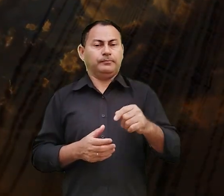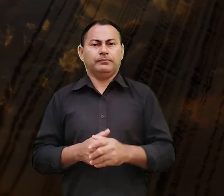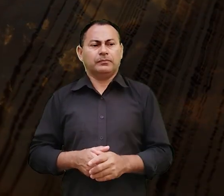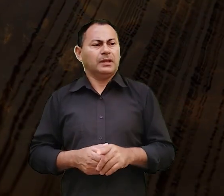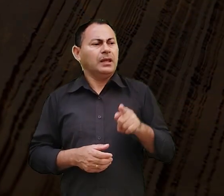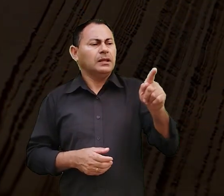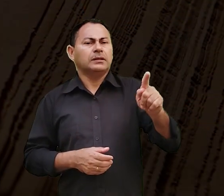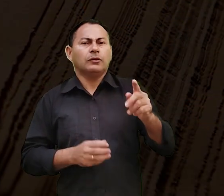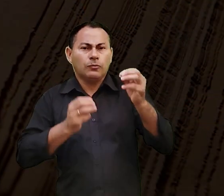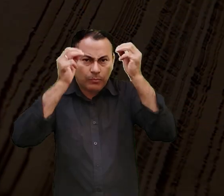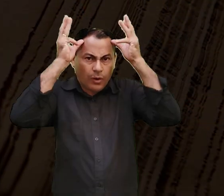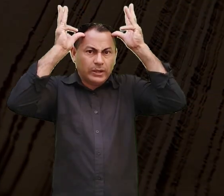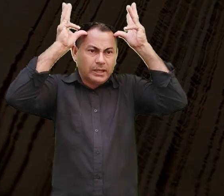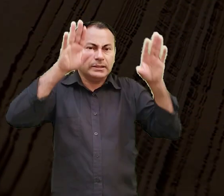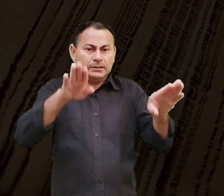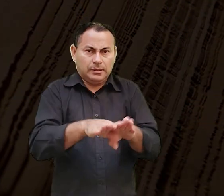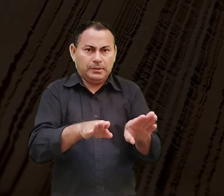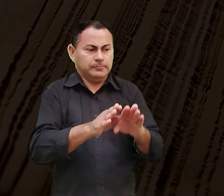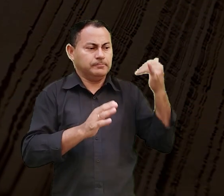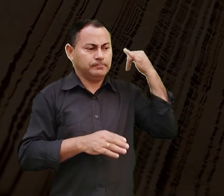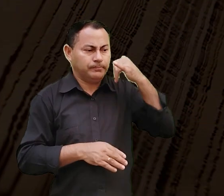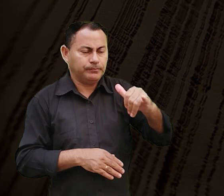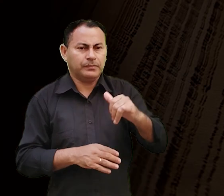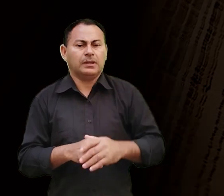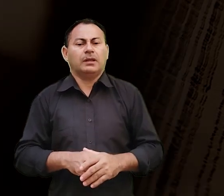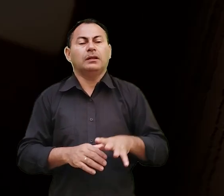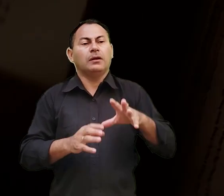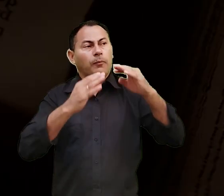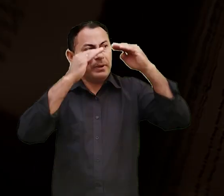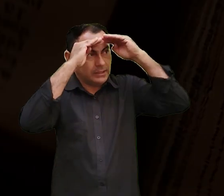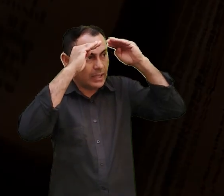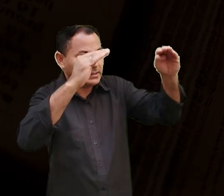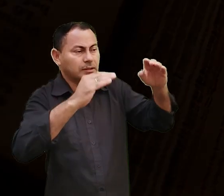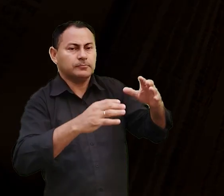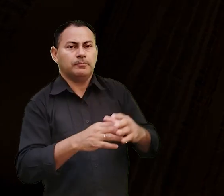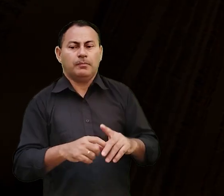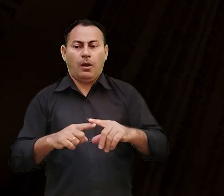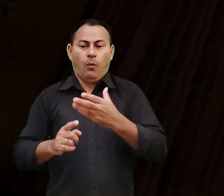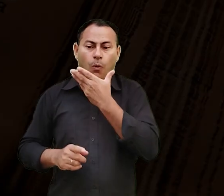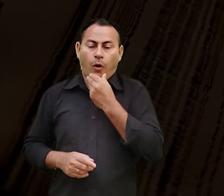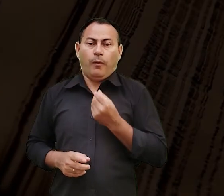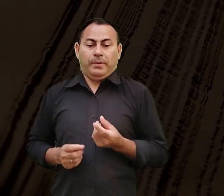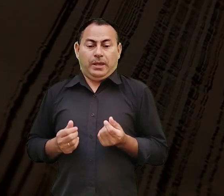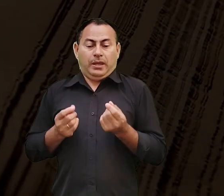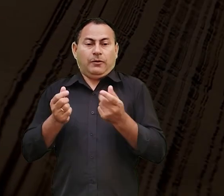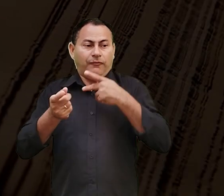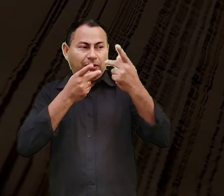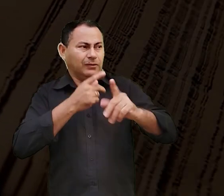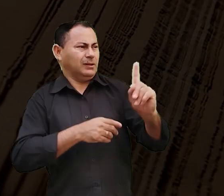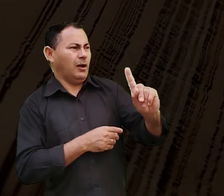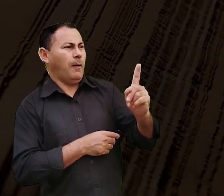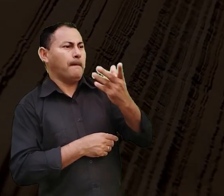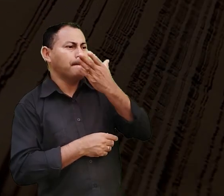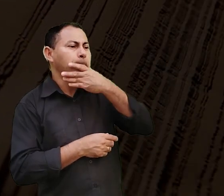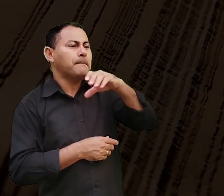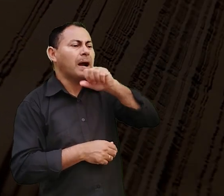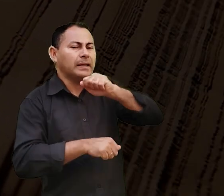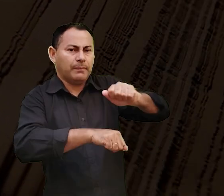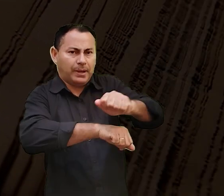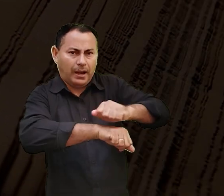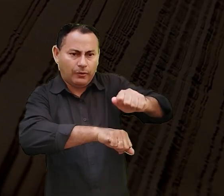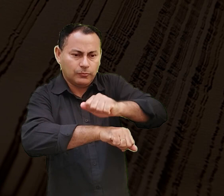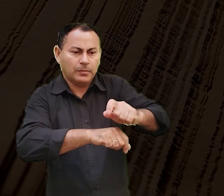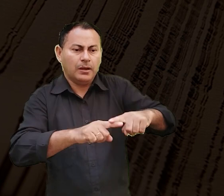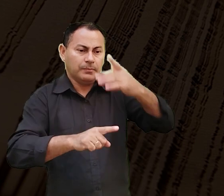esta: "Eles têm Moisés e os profetas, que os ouçam." Mas o homem rico replicou: "Não, pai